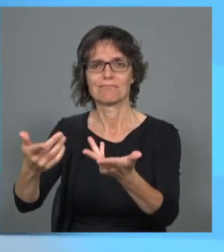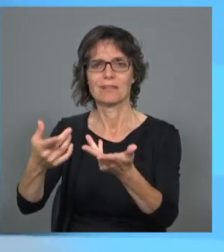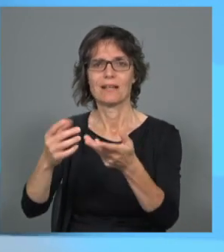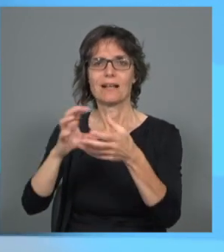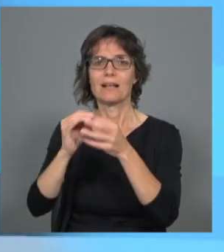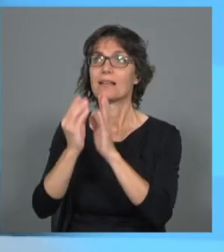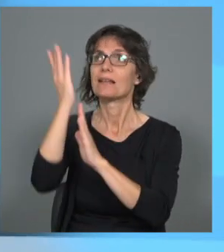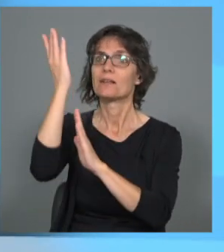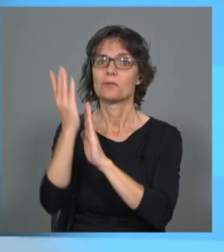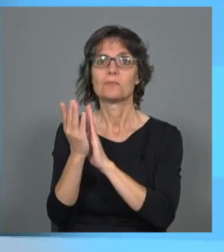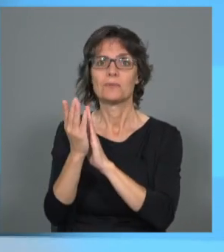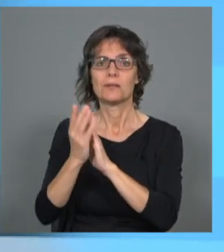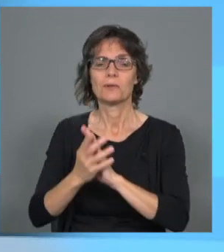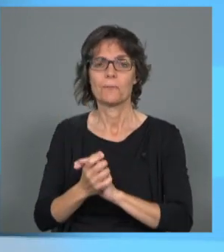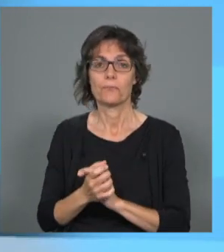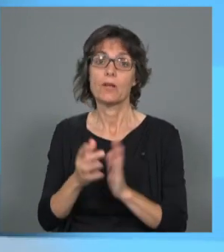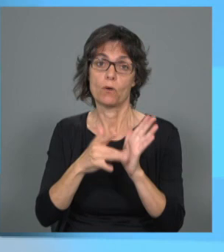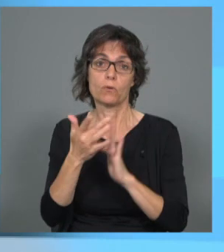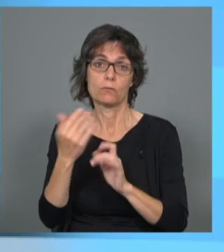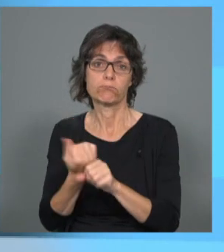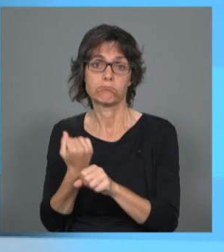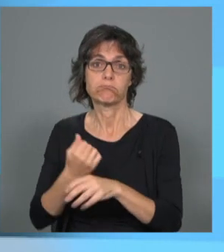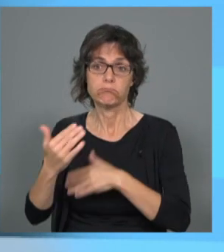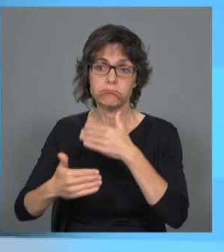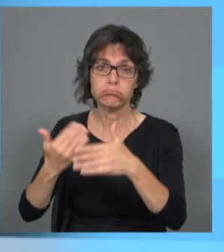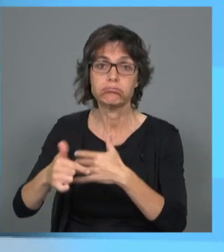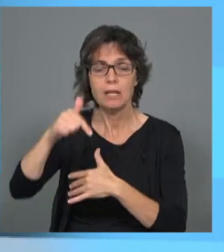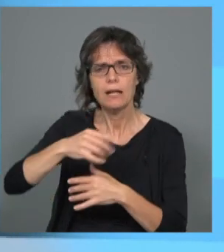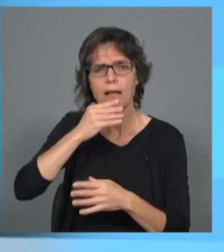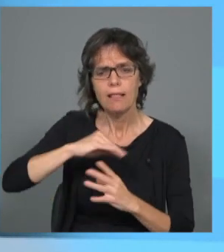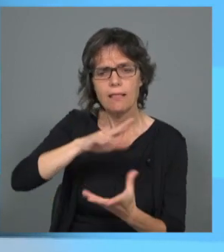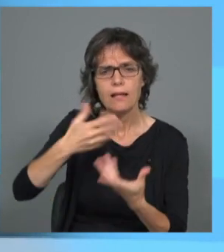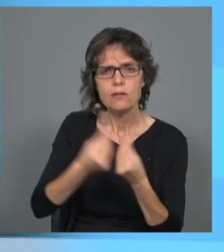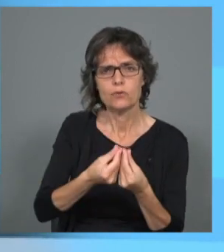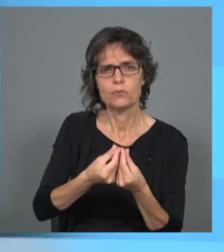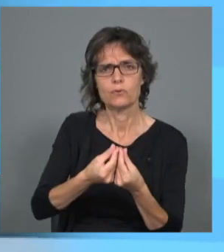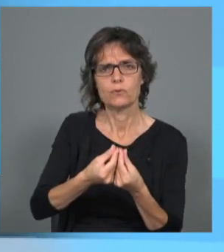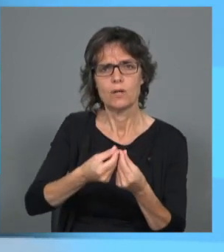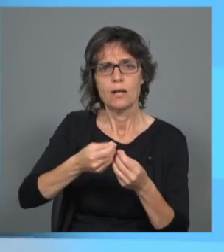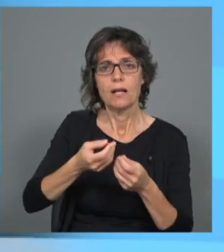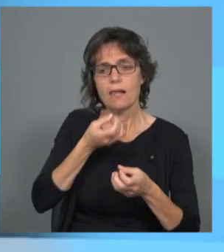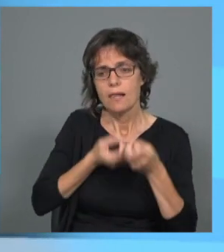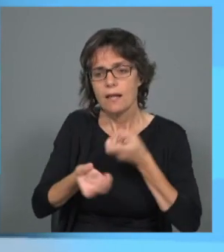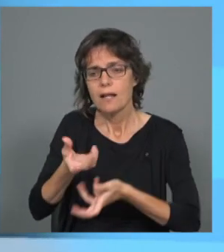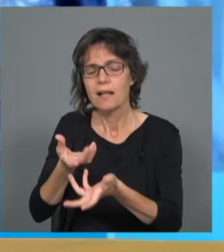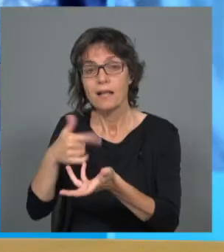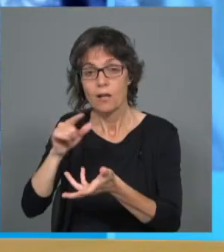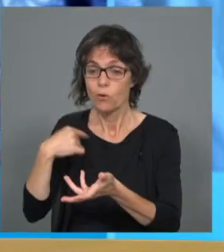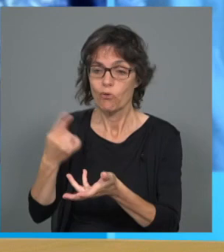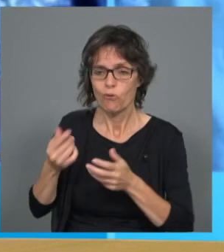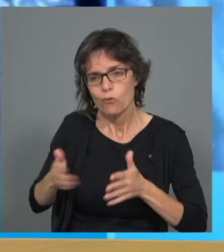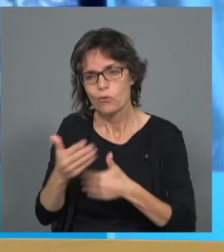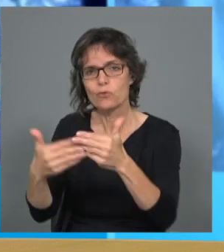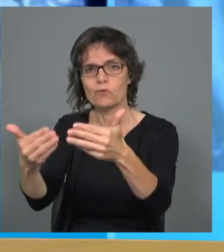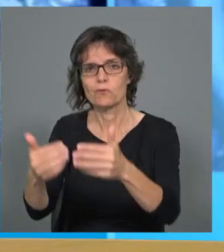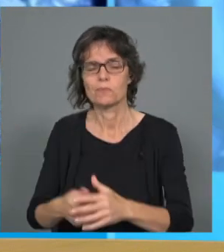que Cristo, pelo qual Cristo trabalhou também, já neste mundo. Precisamos de ser muito concretos nisso também. Sim, é isso que Ele nos pede,